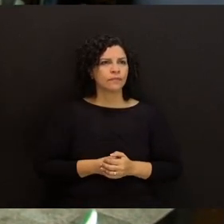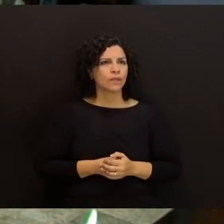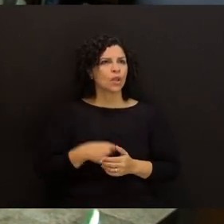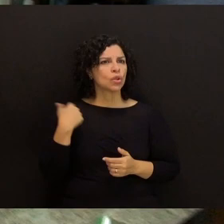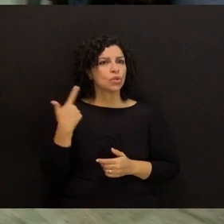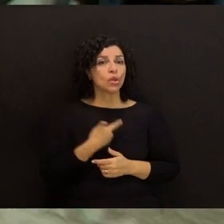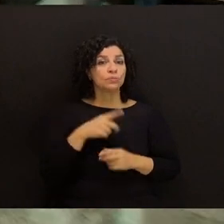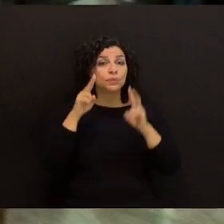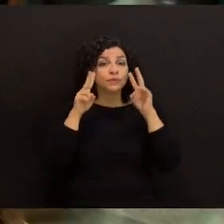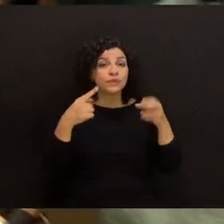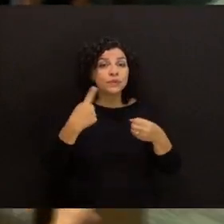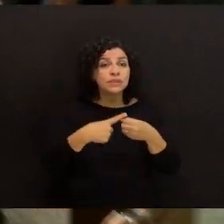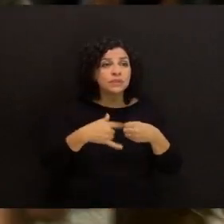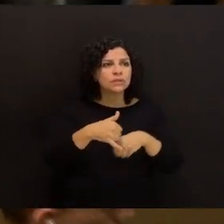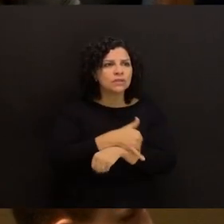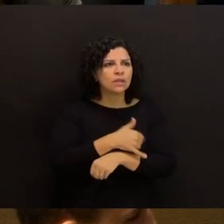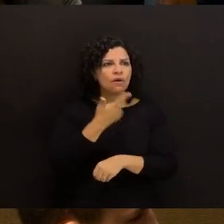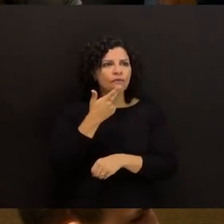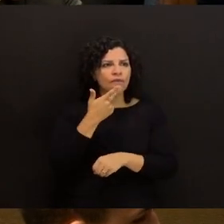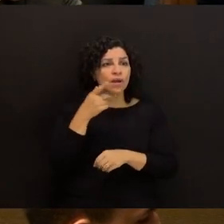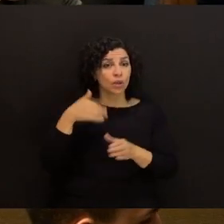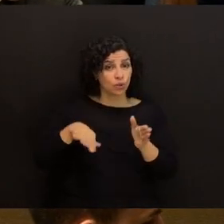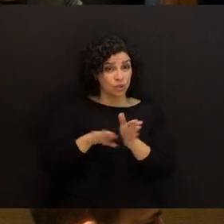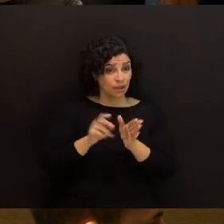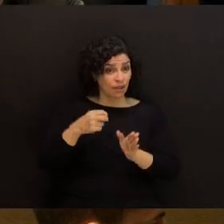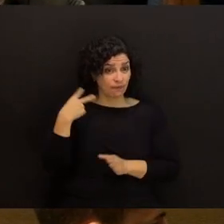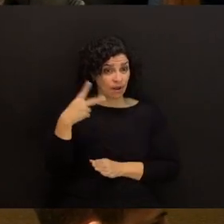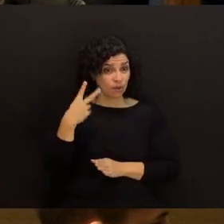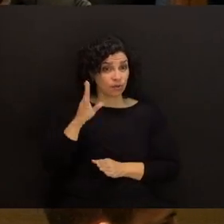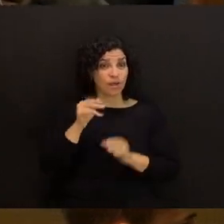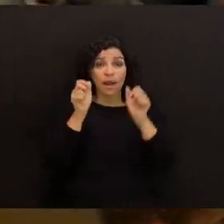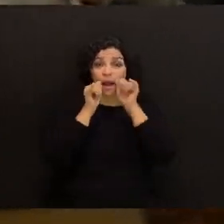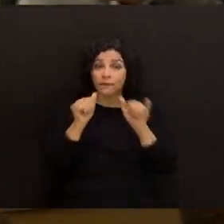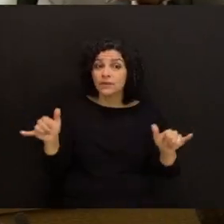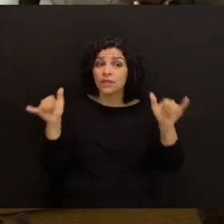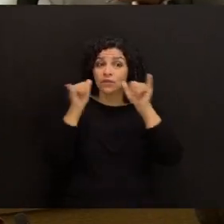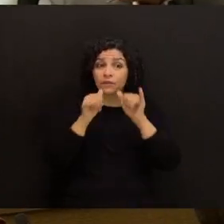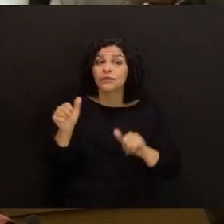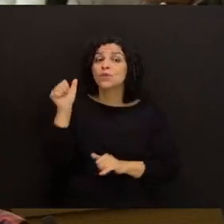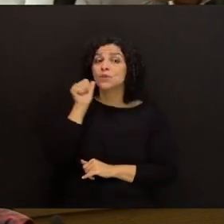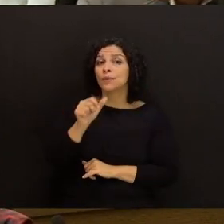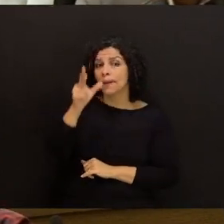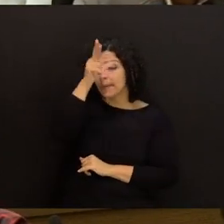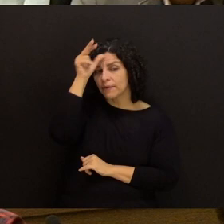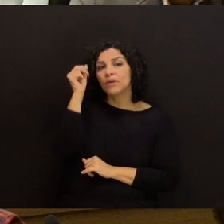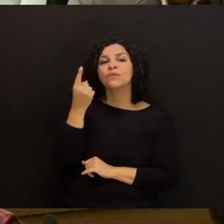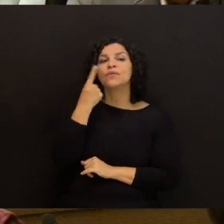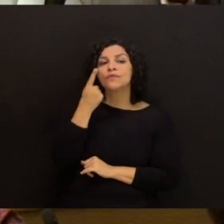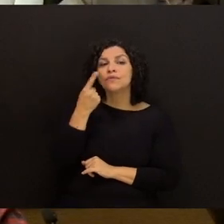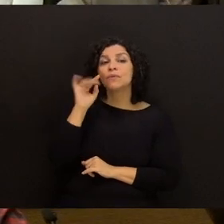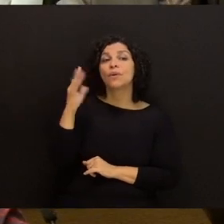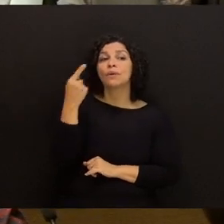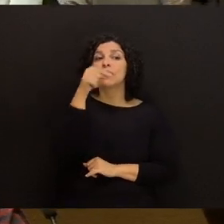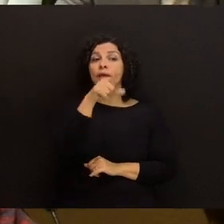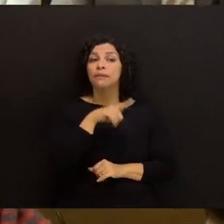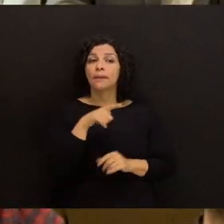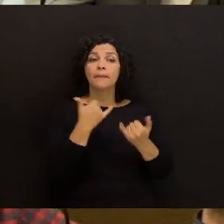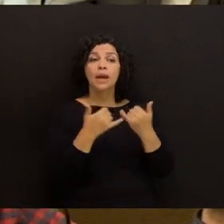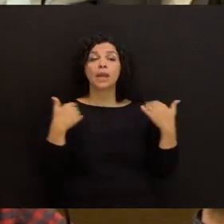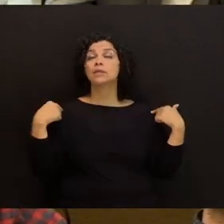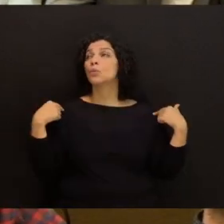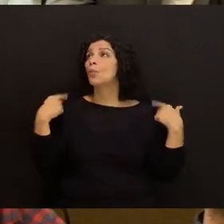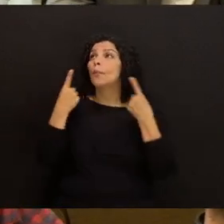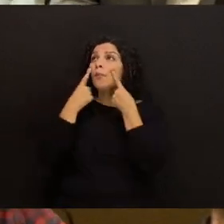nós estamos vivendo nosso município que eu tô batendo desde quando eu entrei aqui alertando a nossa prefeita sobre o que tá acontecendo lá parece que ela não liga